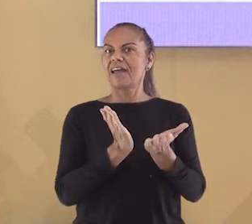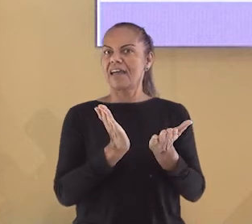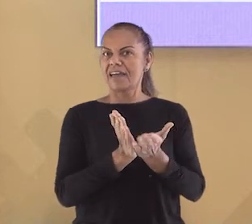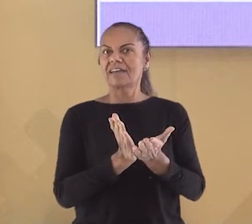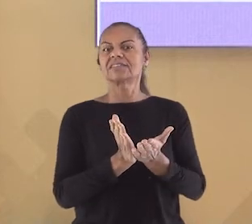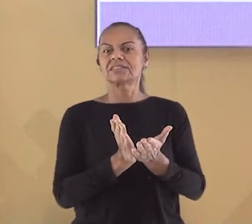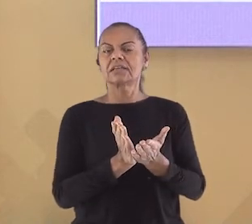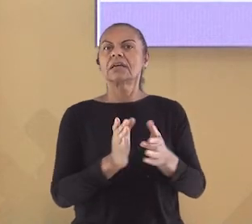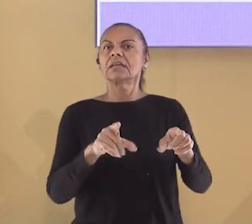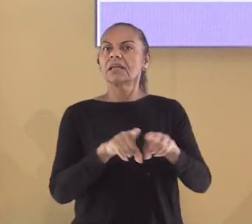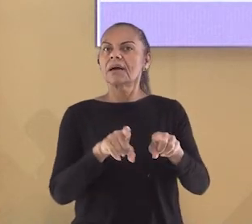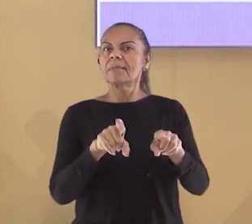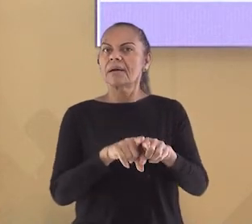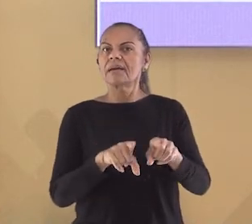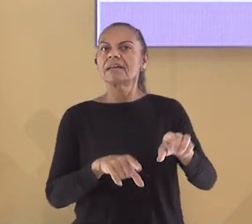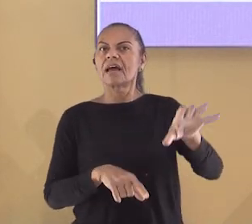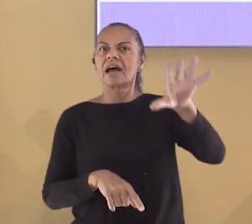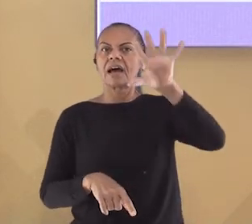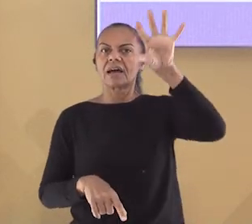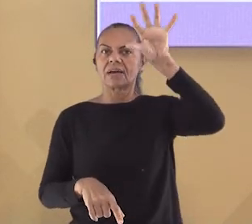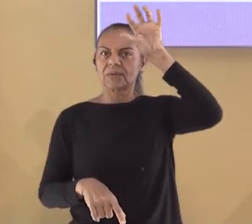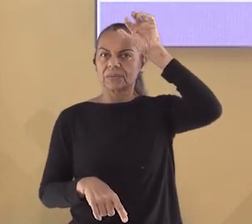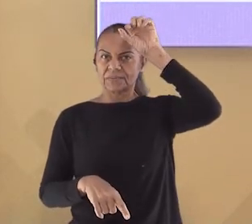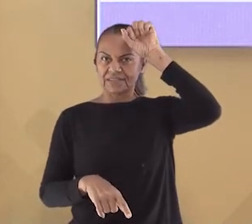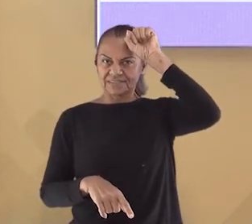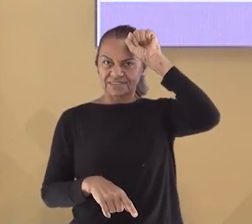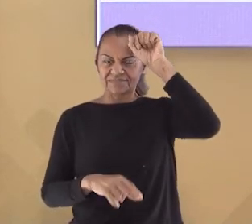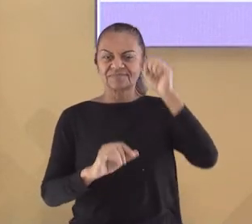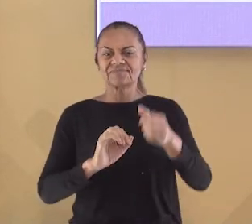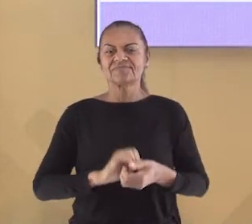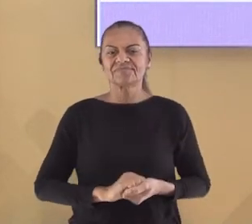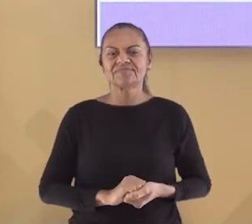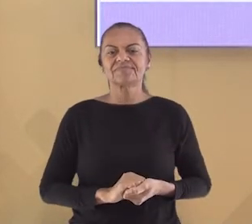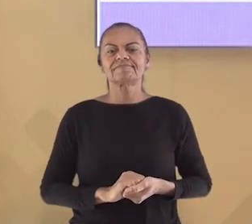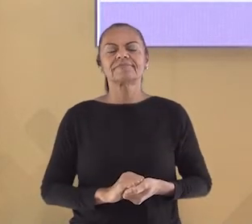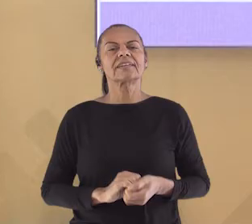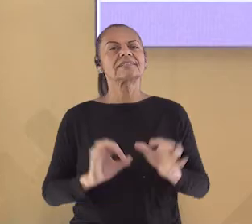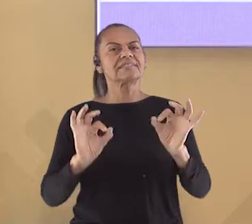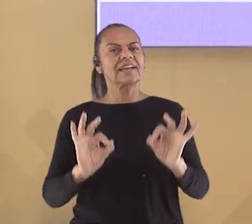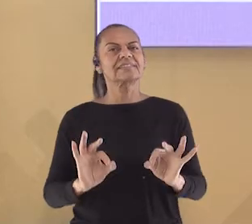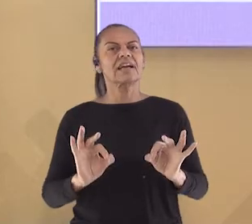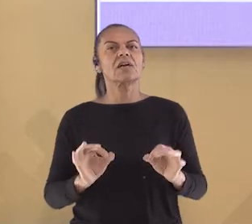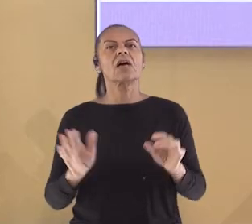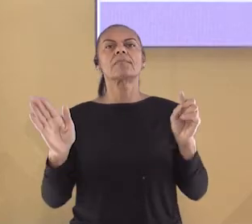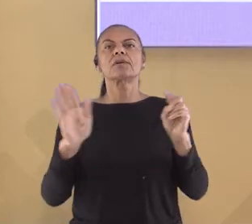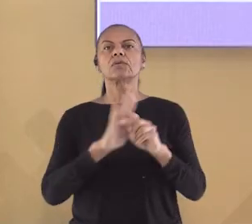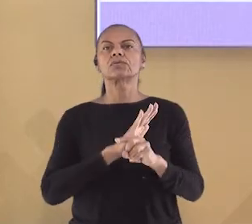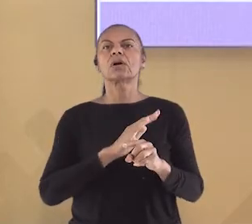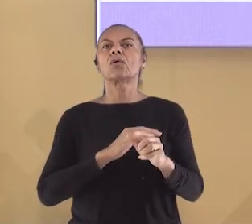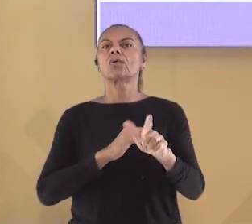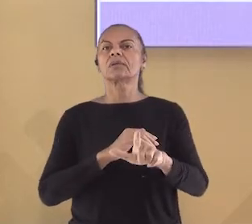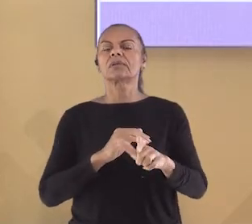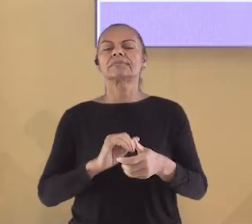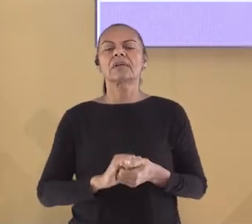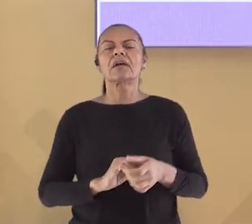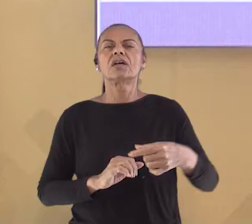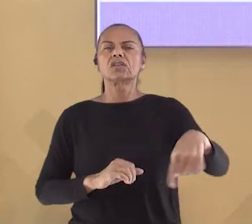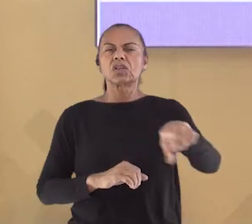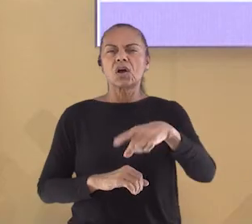Protestante. E também na Umbanda. Muito bem. Vamos para a nossa próxima questão?